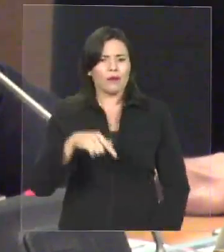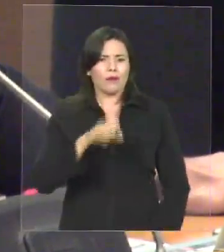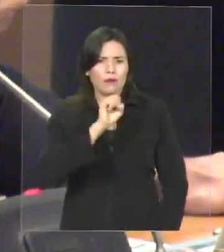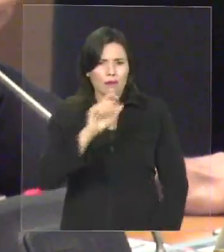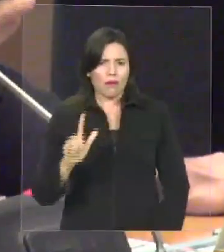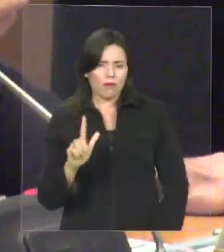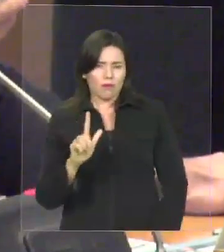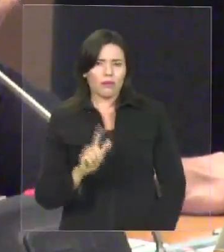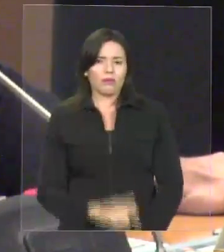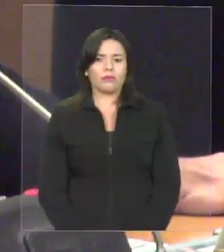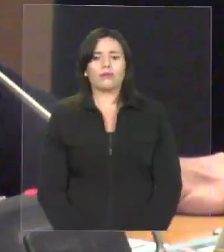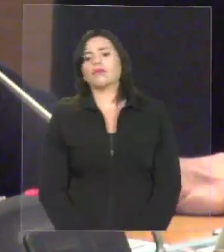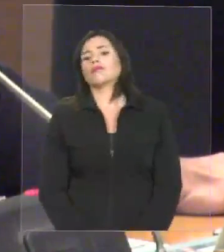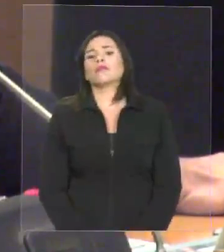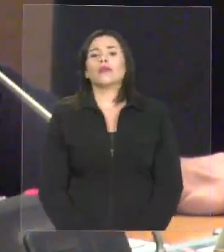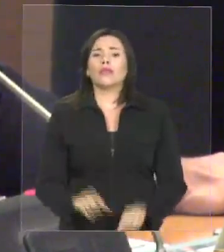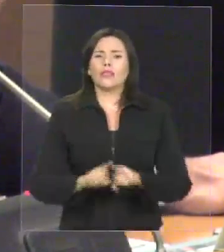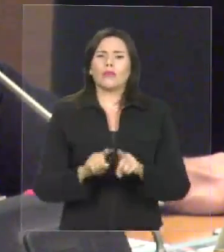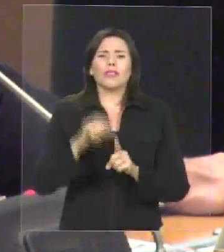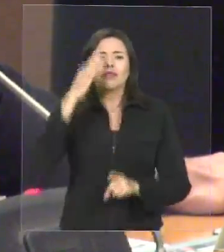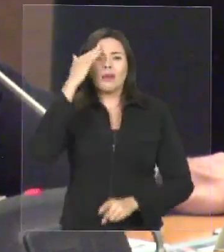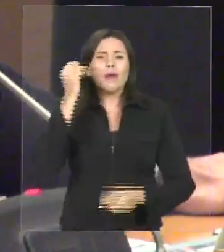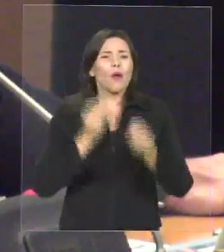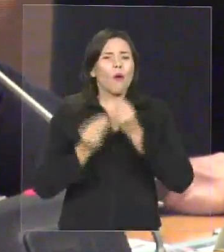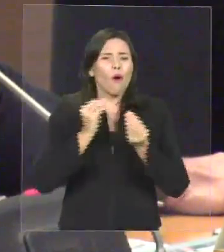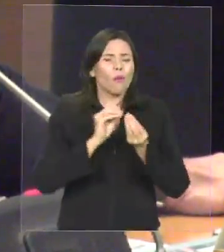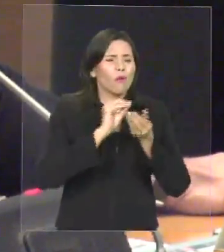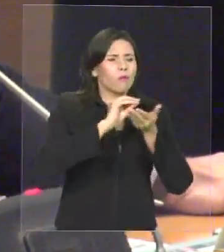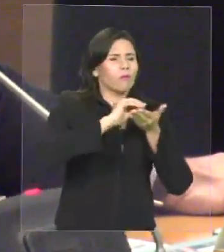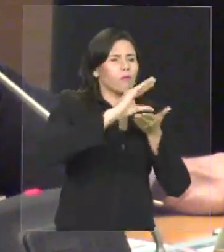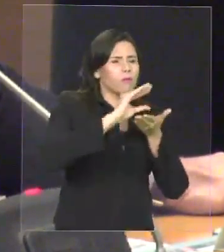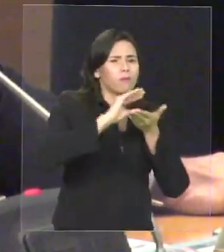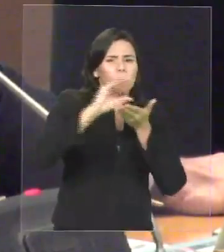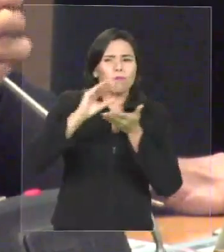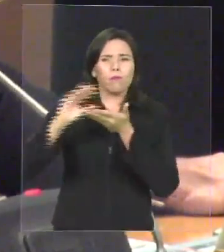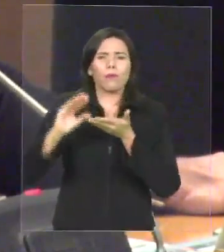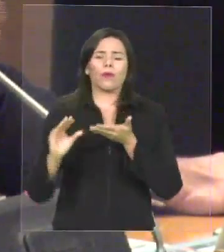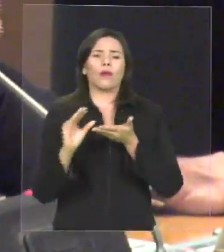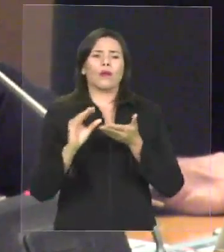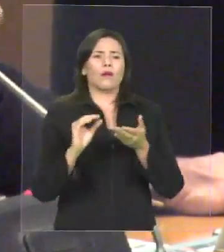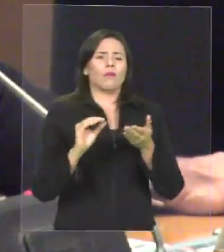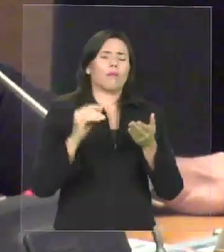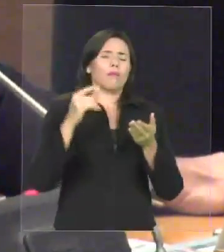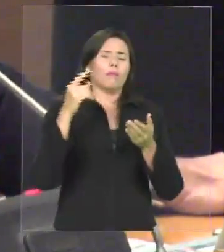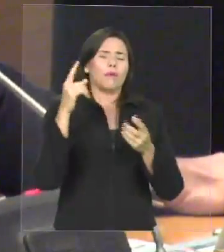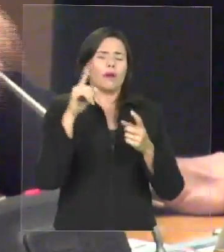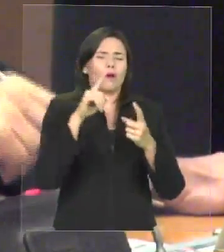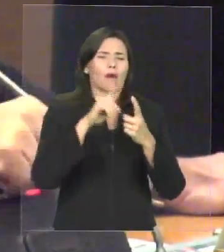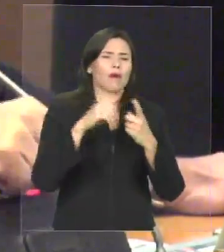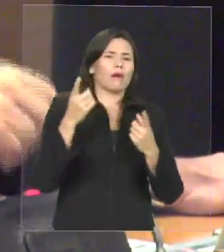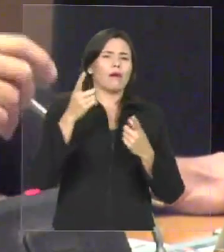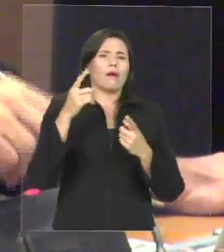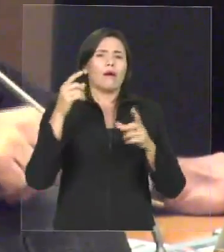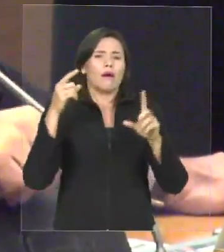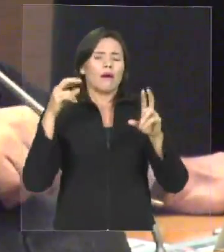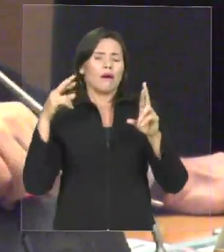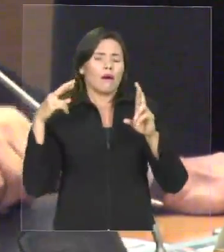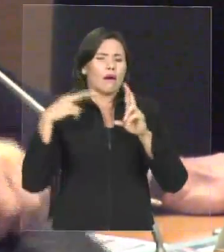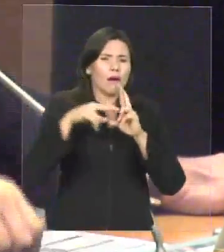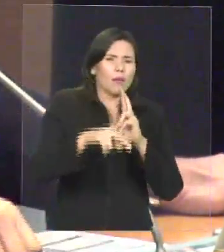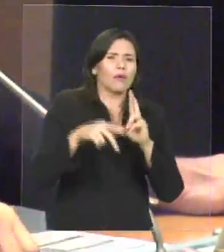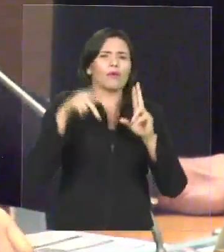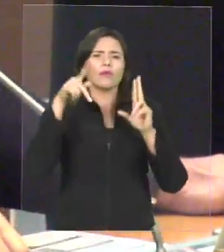que é fundamental, e Vossa Excelência vem como grande parlamentar aqui, trazendo questões importantes, que nós discutamos nessa casa a questão da